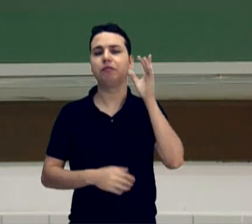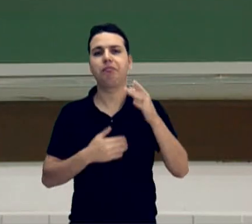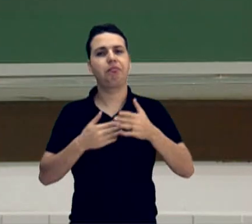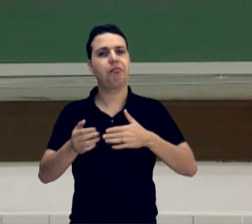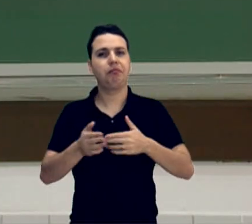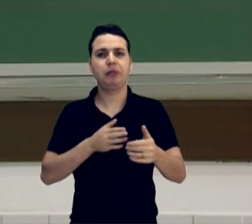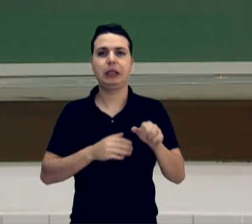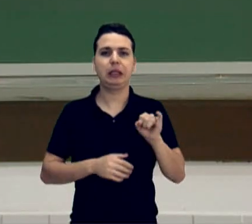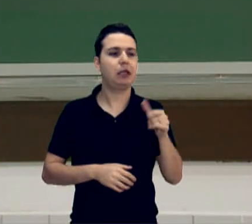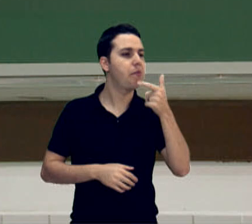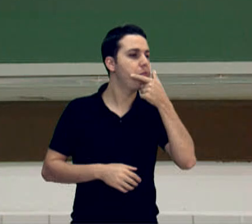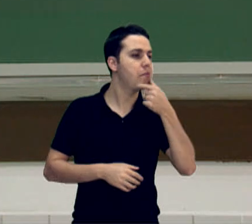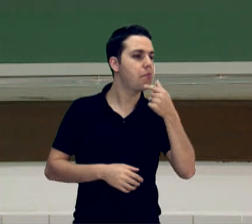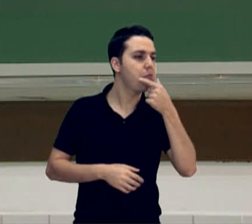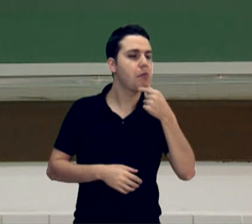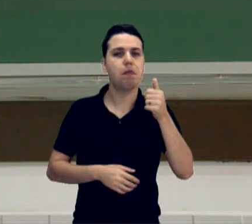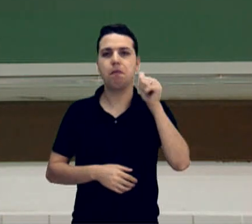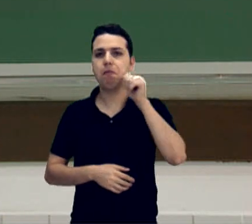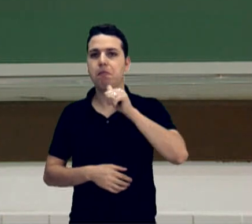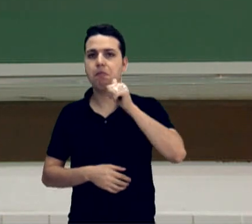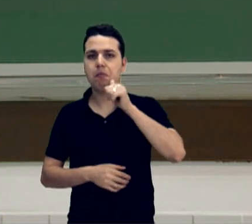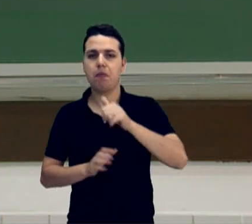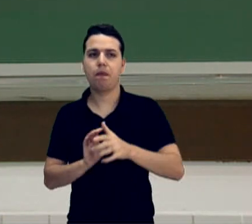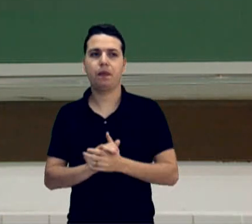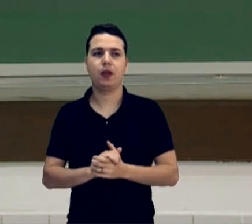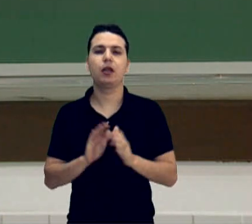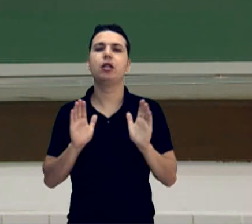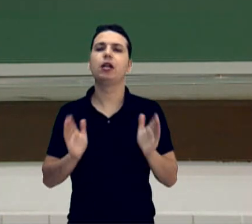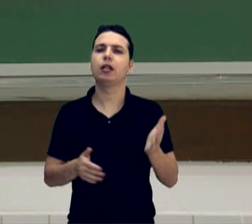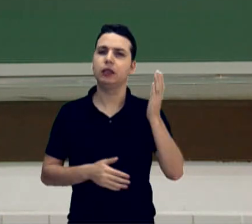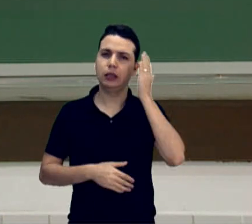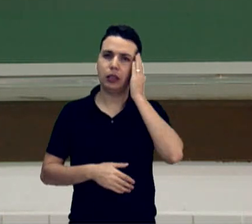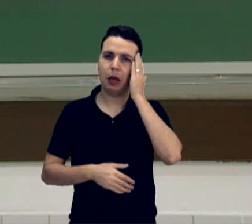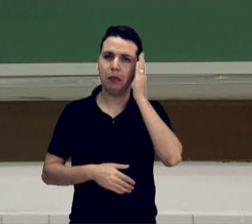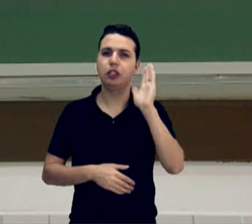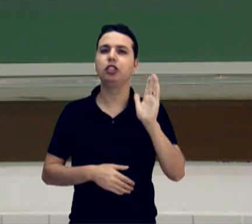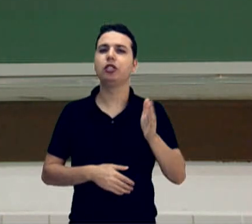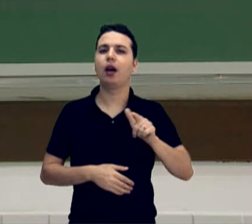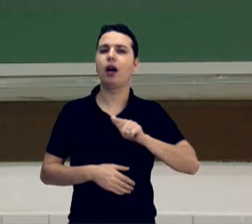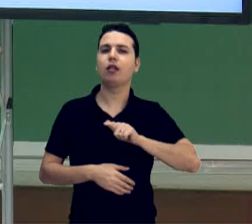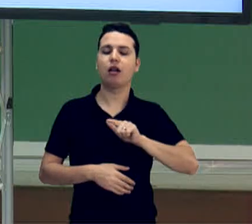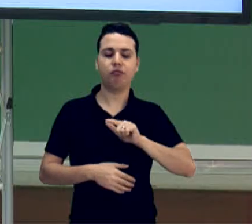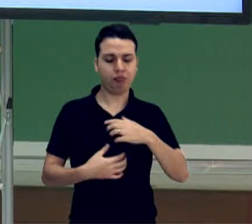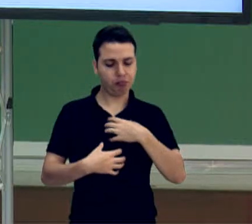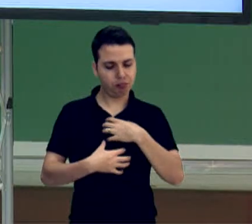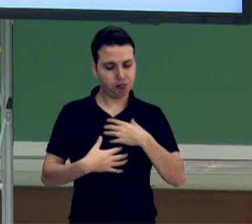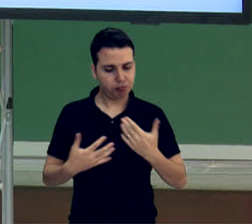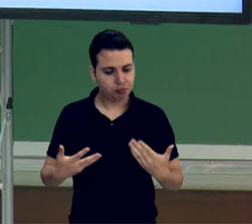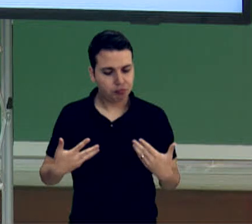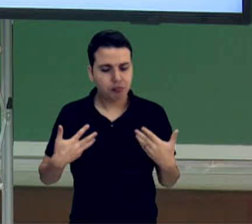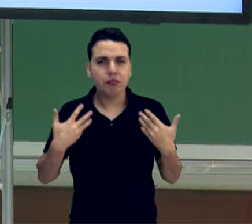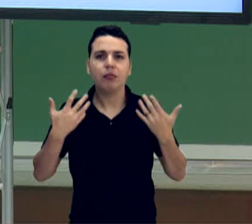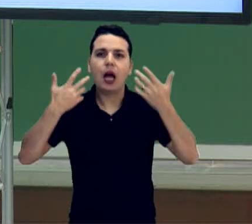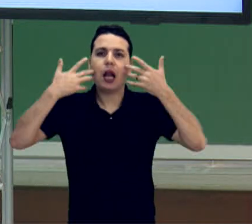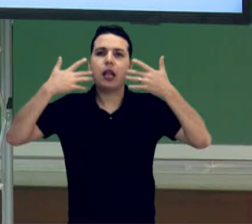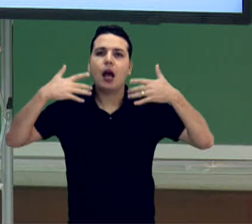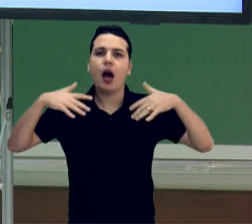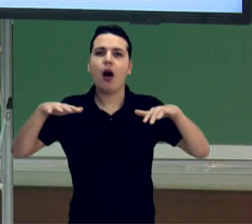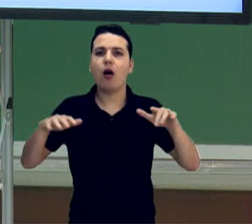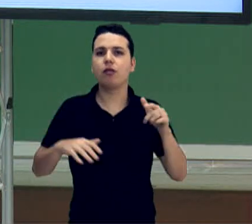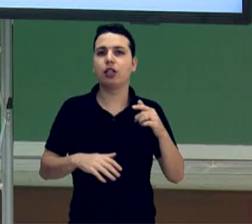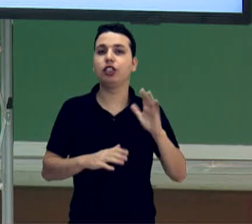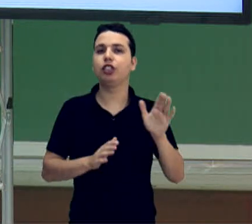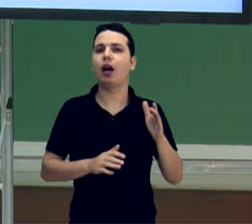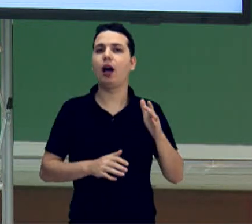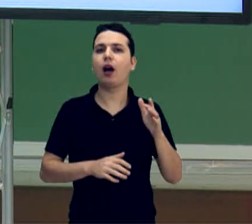independente se é menino, se é menina, já sabe, já tem esse desenvolvimento, né, do aspecto auditivo,